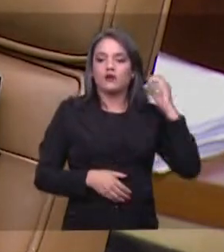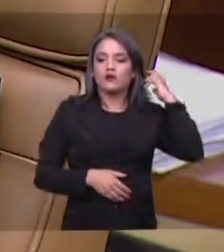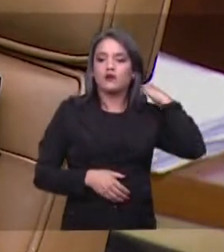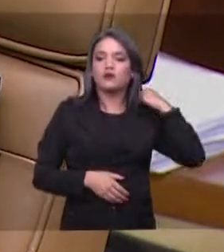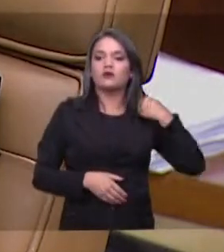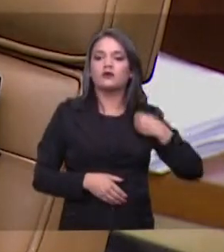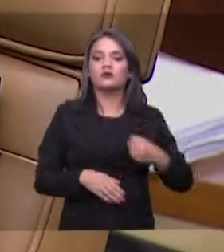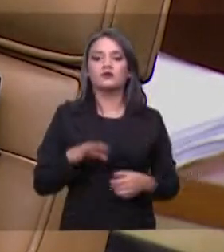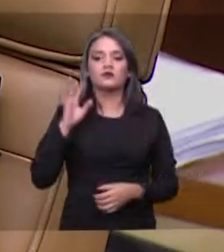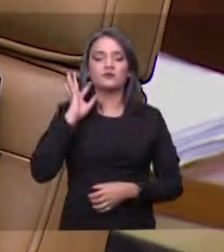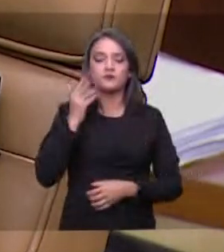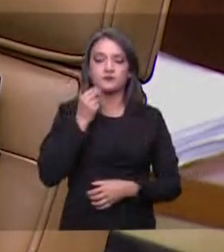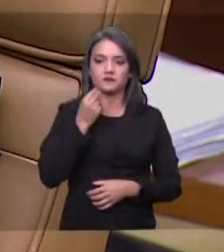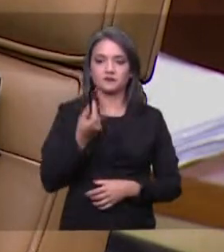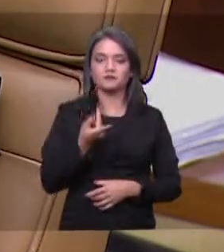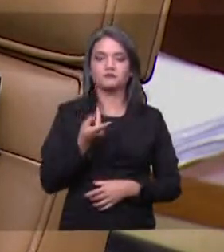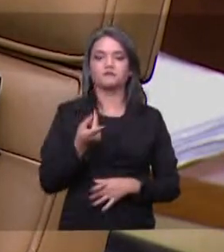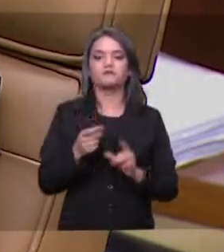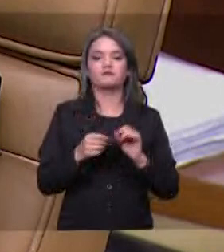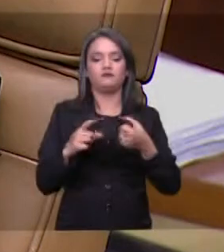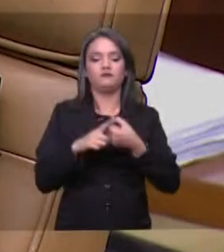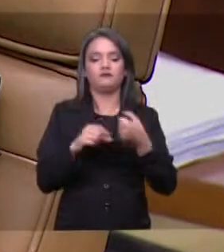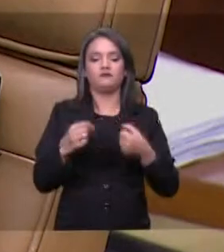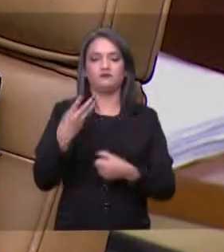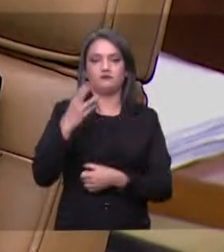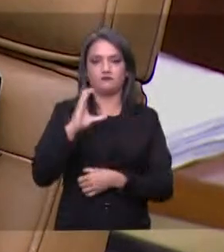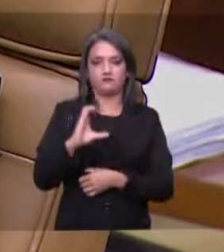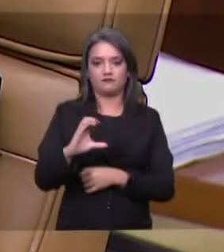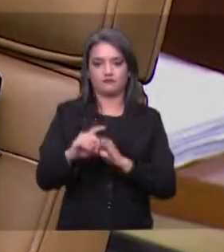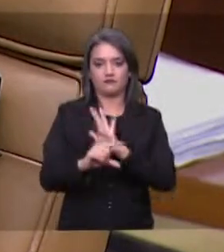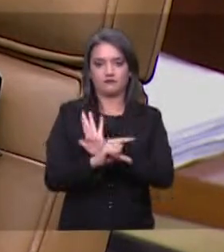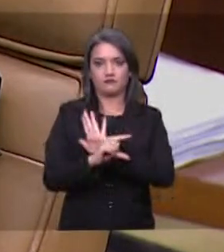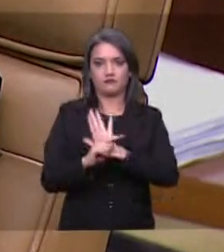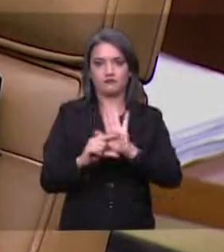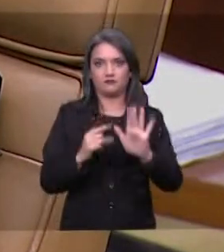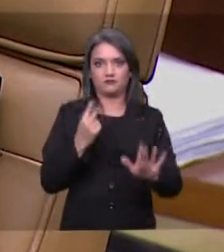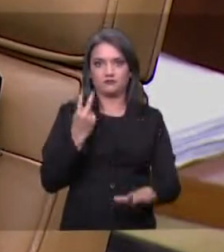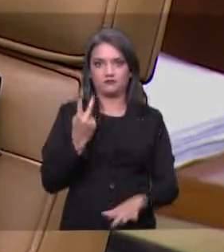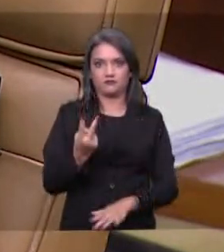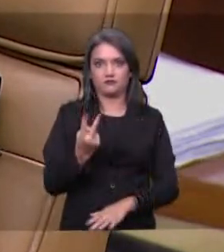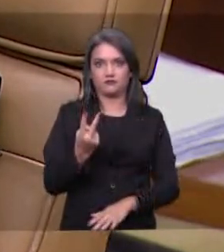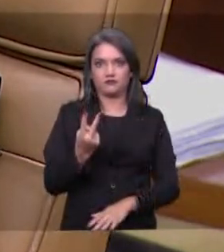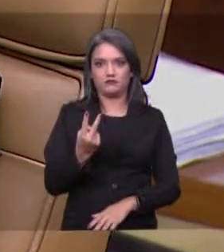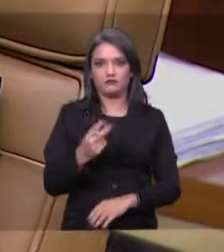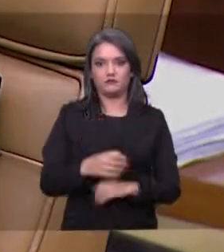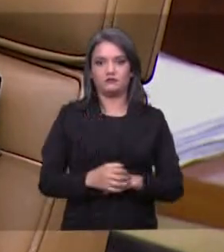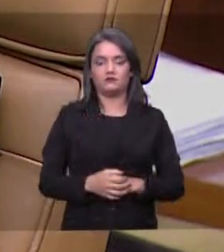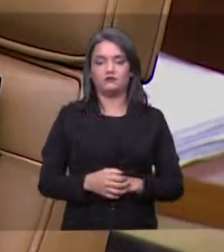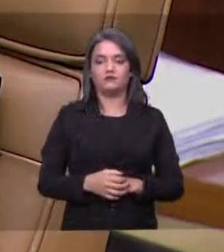ao artigo 3C, parágrafo 2º,